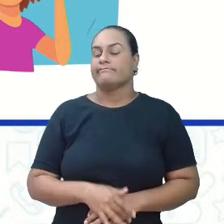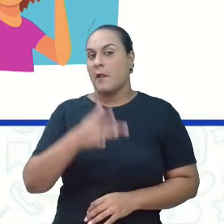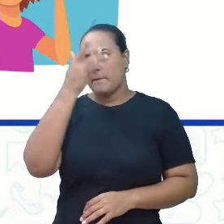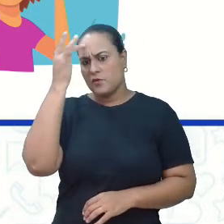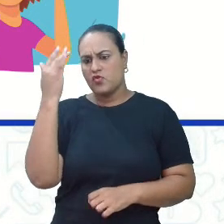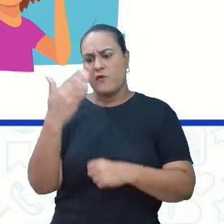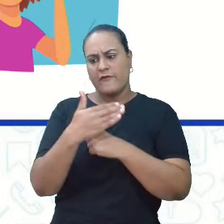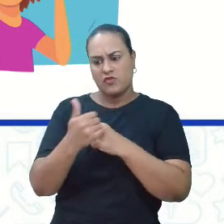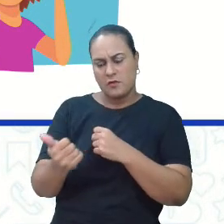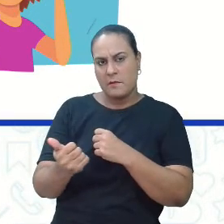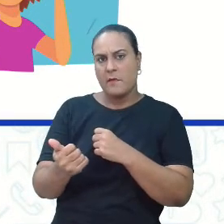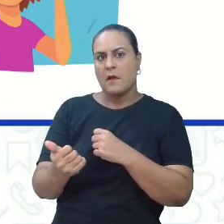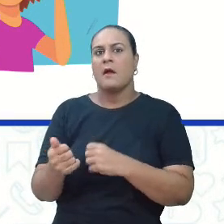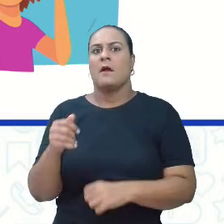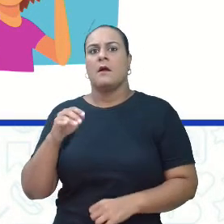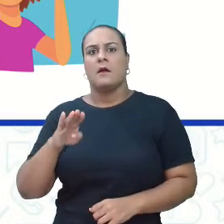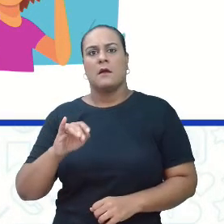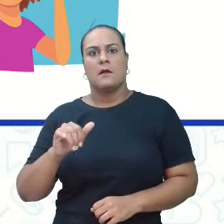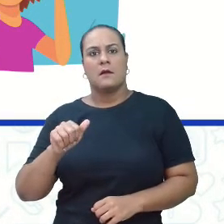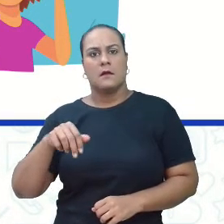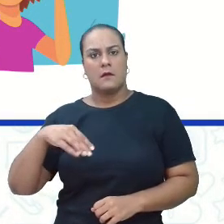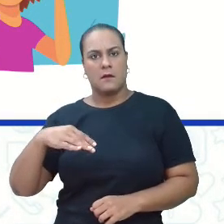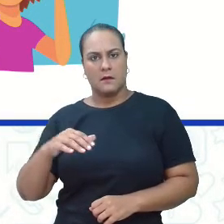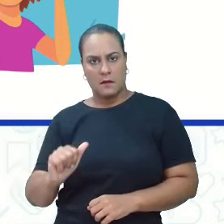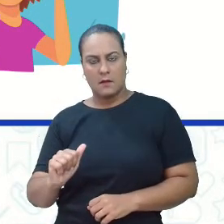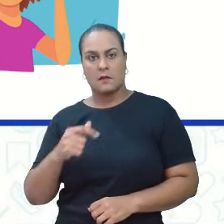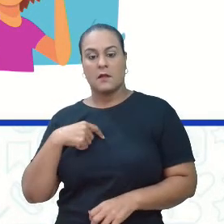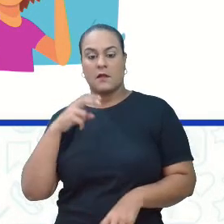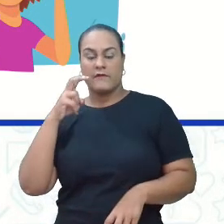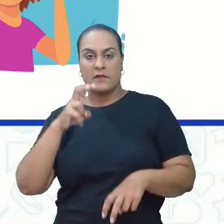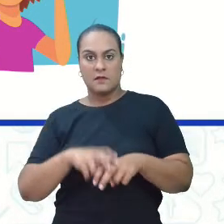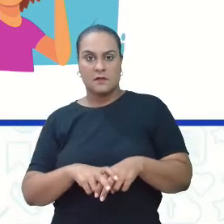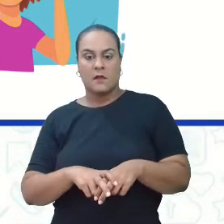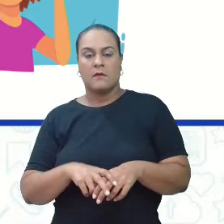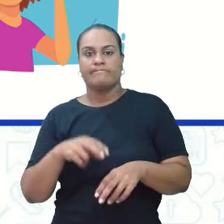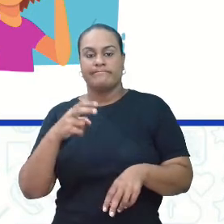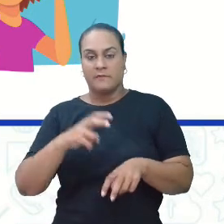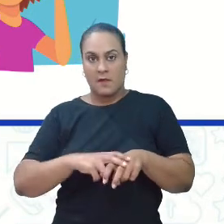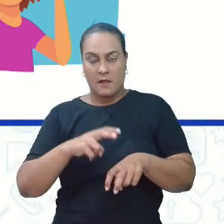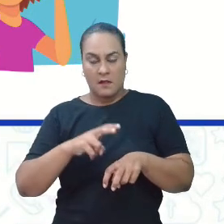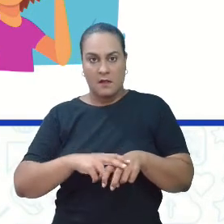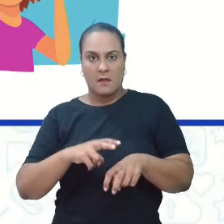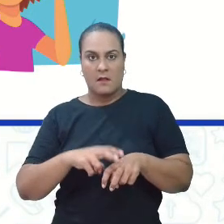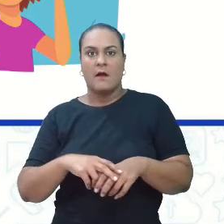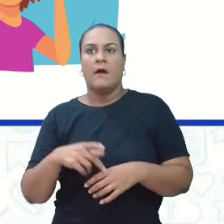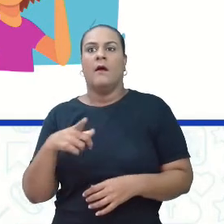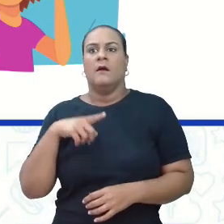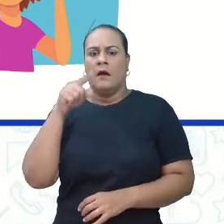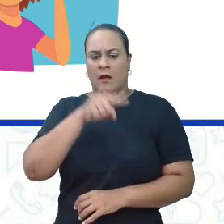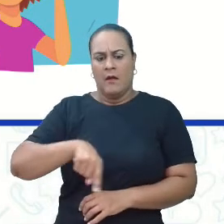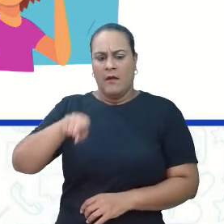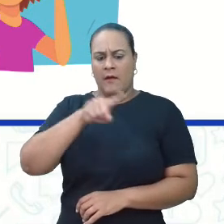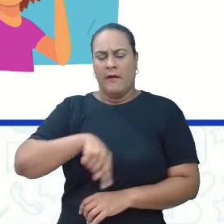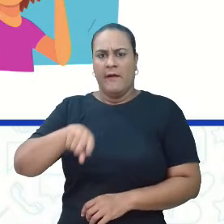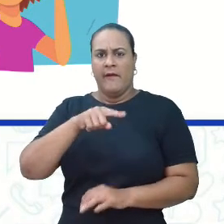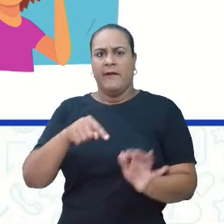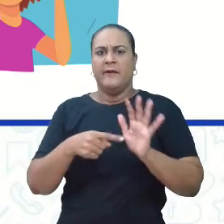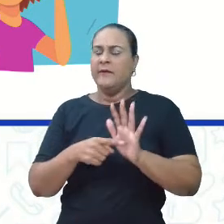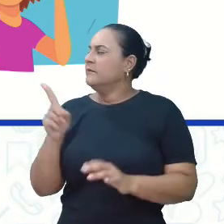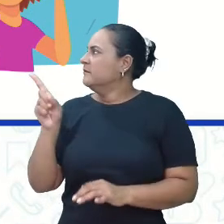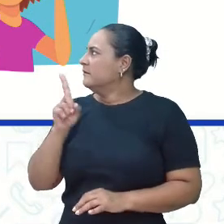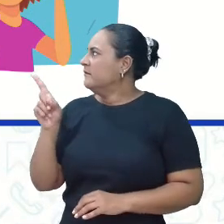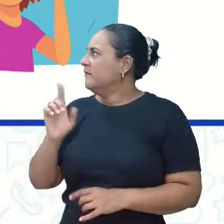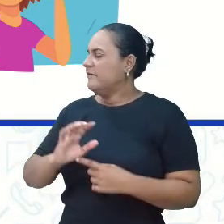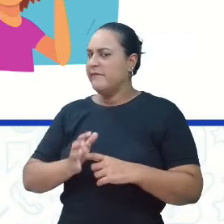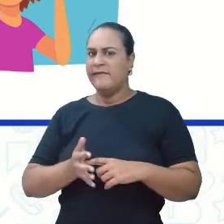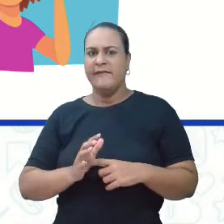Bianca, né, um profissional, e ela vai sentar junto da cadeira onde está sendo circulado, que tem esse equipamento.